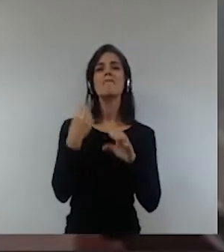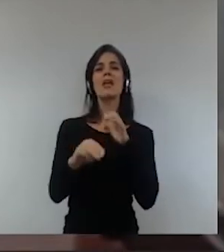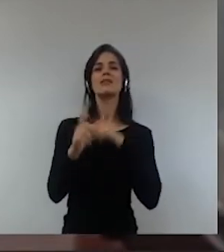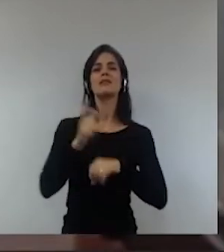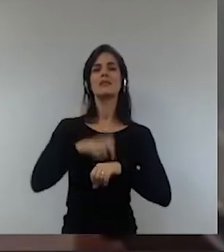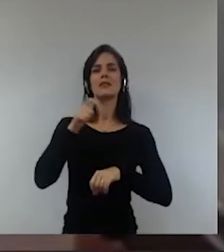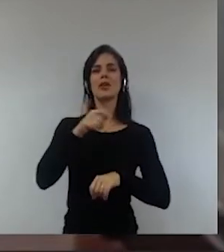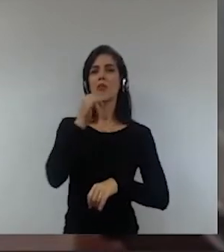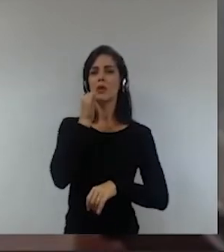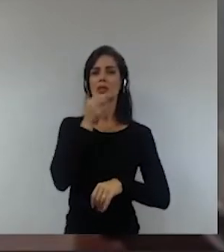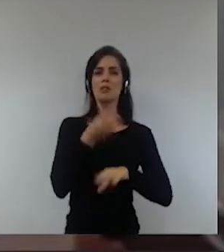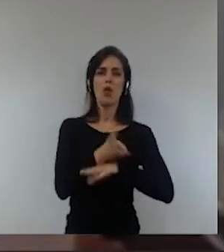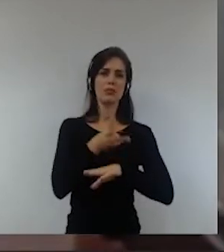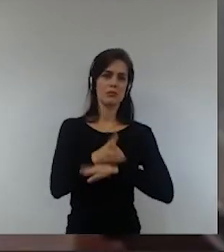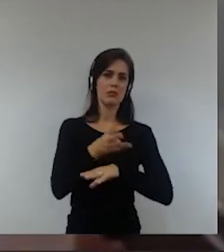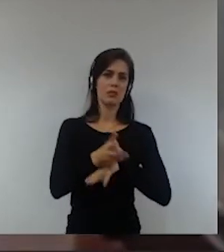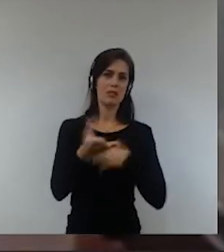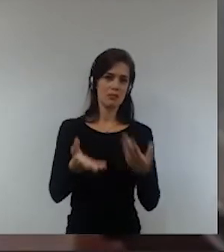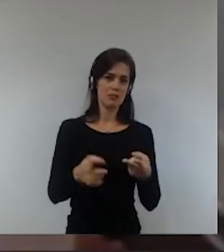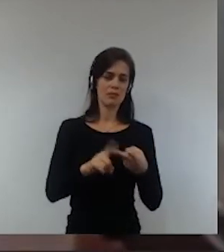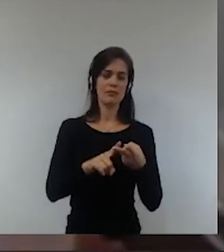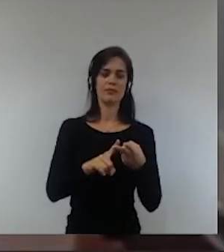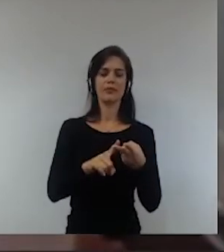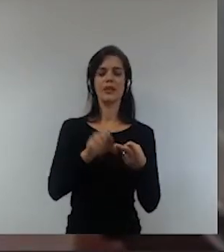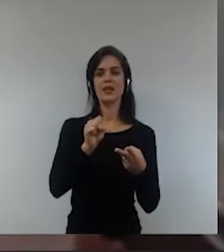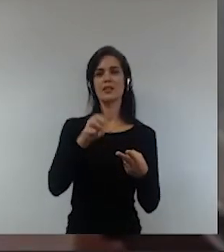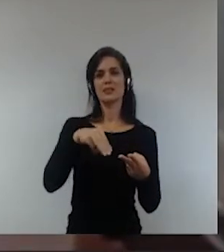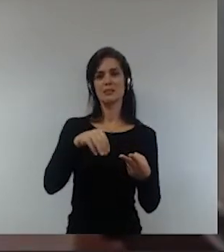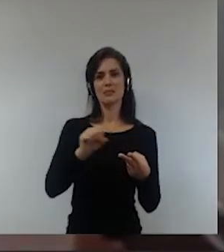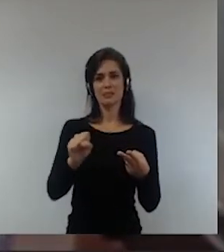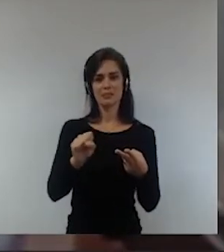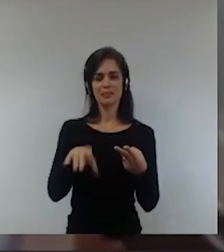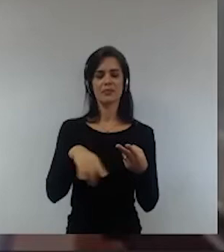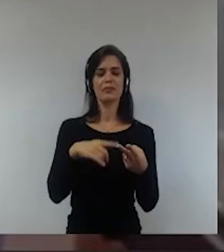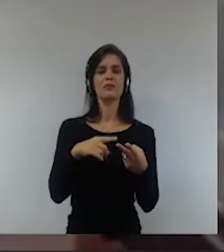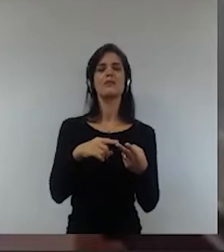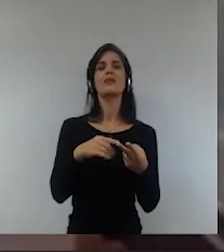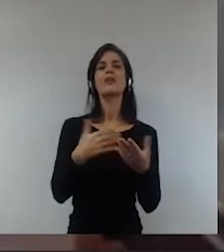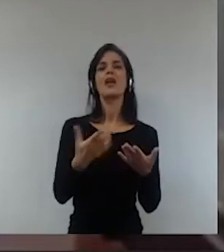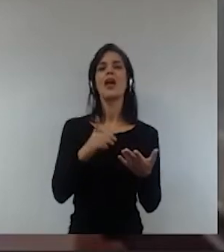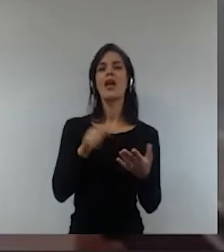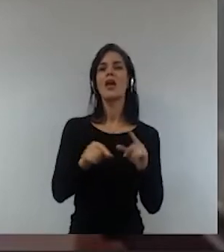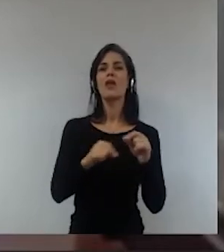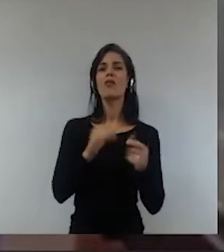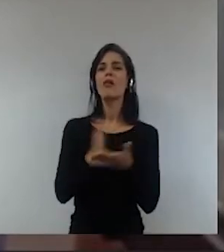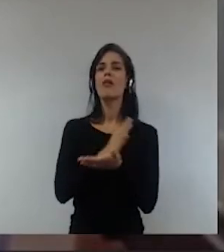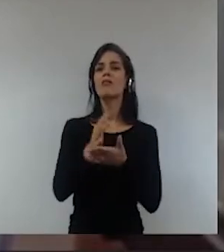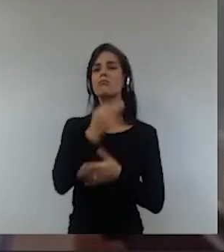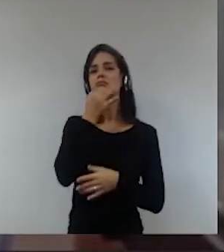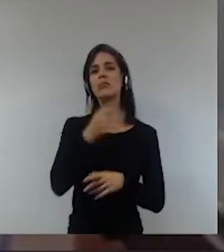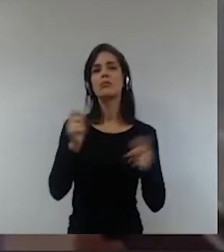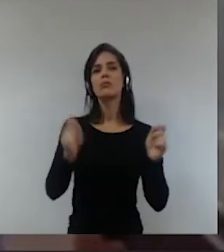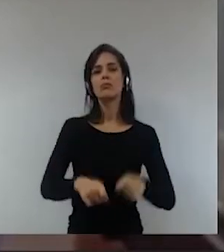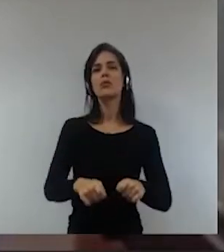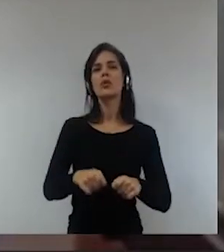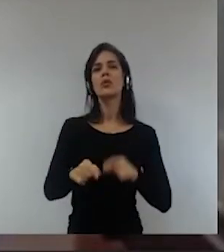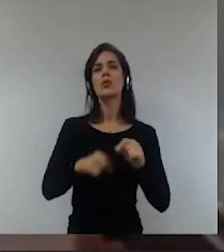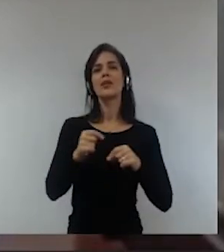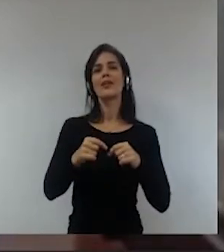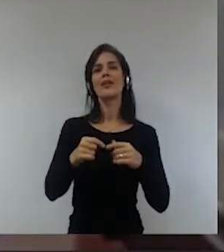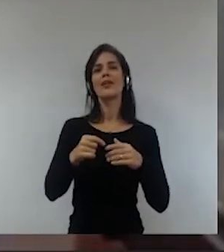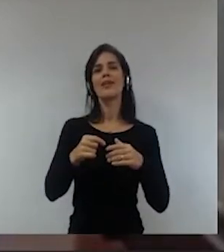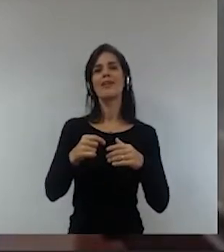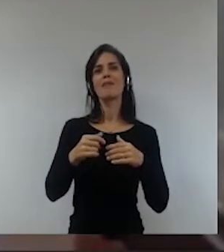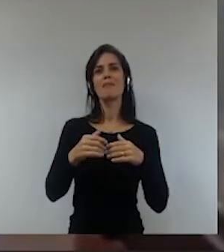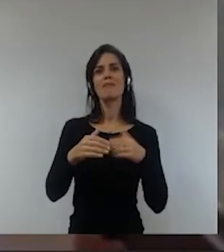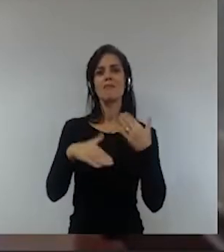exemplo, WhatsApp, por exemplo, MSM. São alternativas, portanto, para dar mais efetividade ao processo.